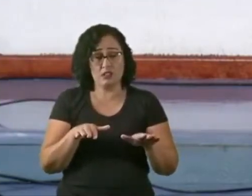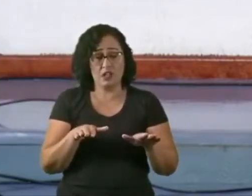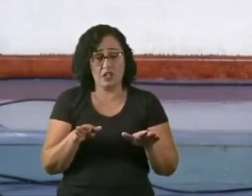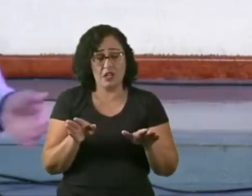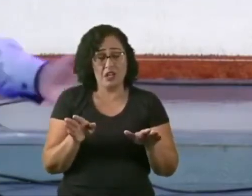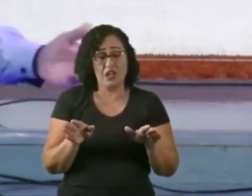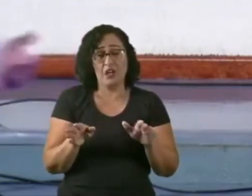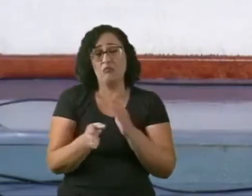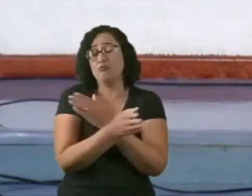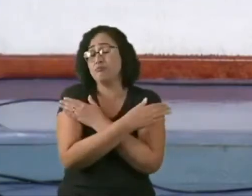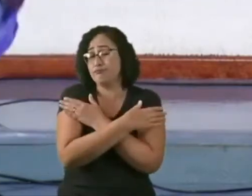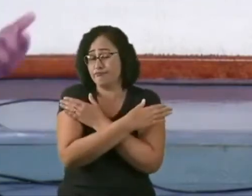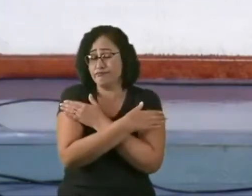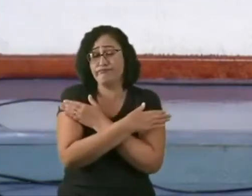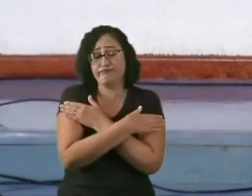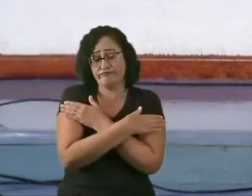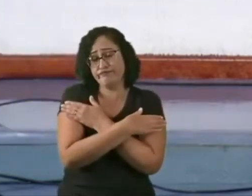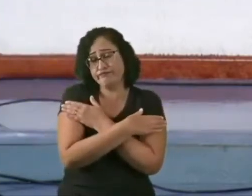sofreu perseguição,